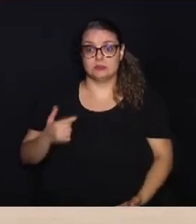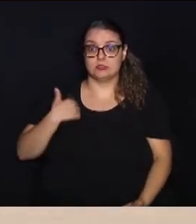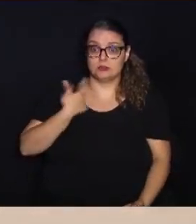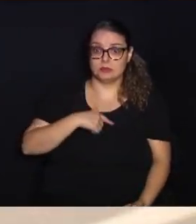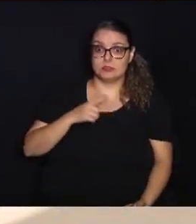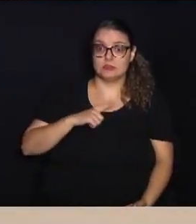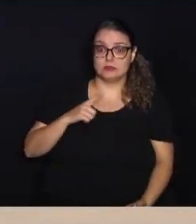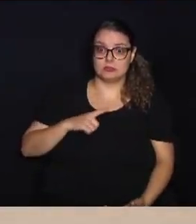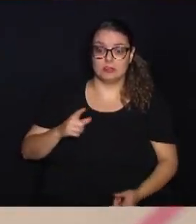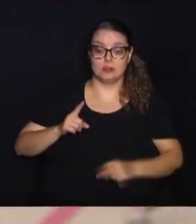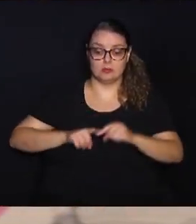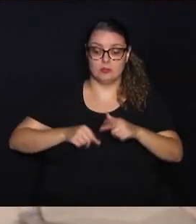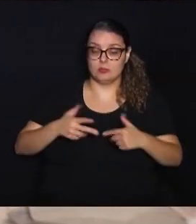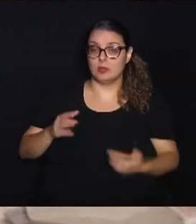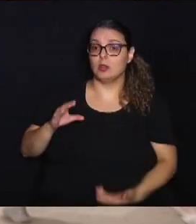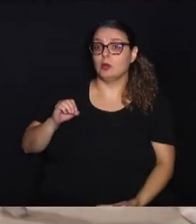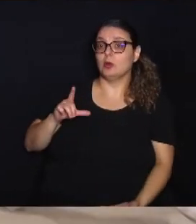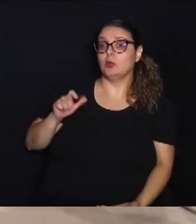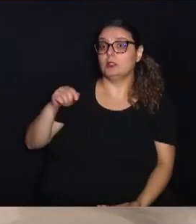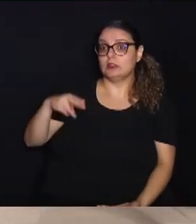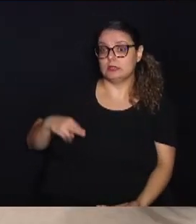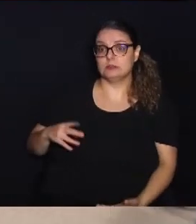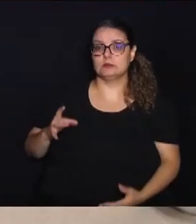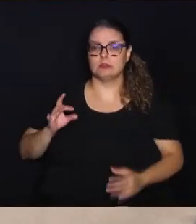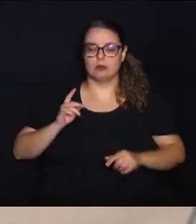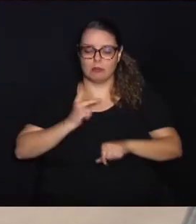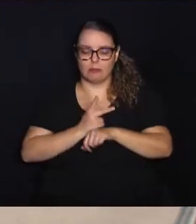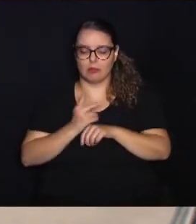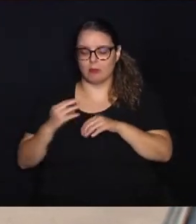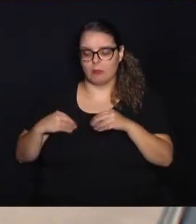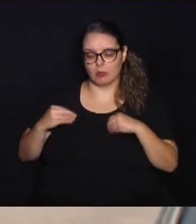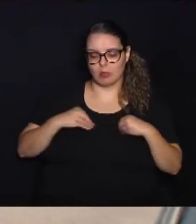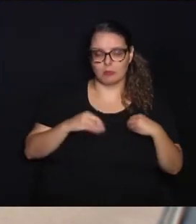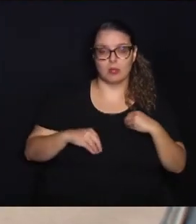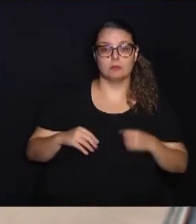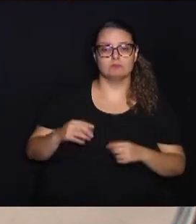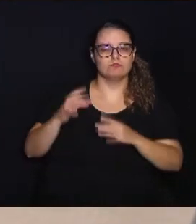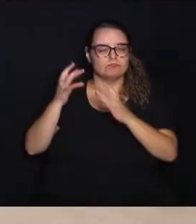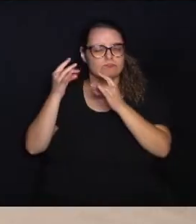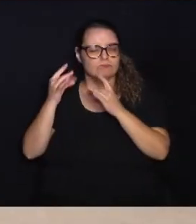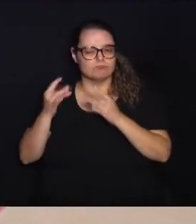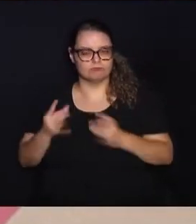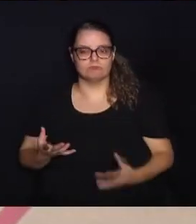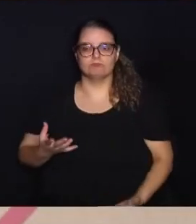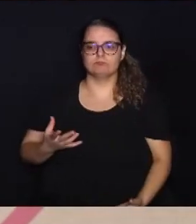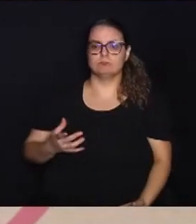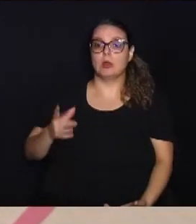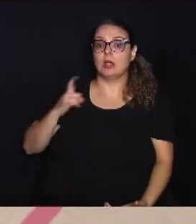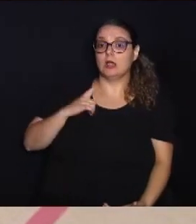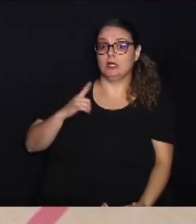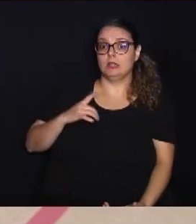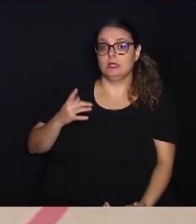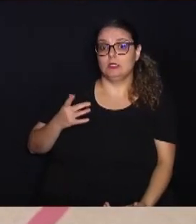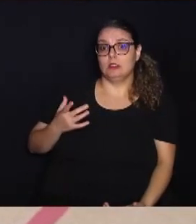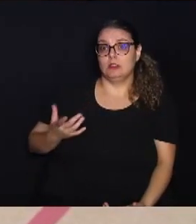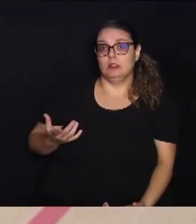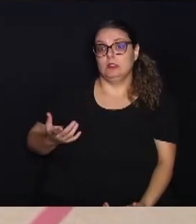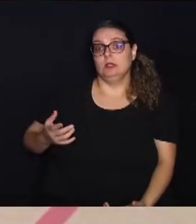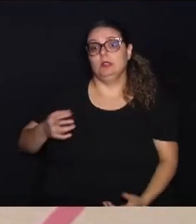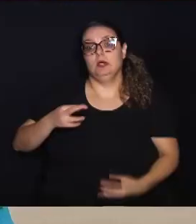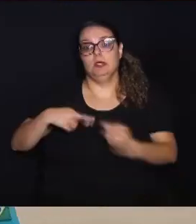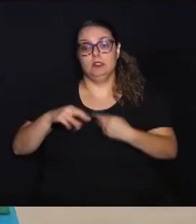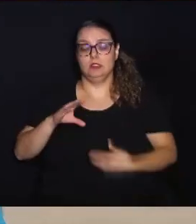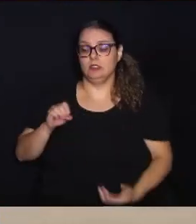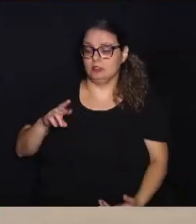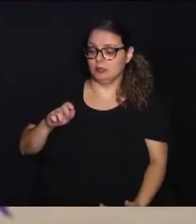e maquiagens que tenham a ver com o colã, com o aparelho, a cor do aparelho, tudo isso é pensado antes. Né? O cabelo,